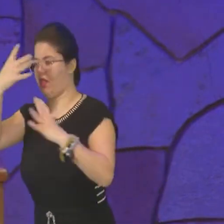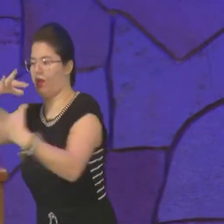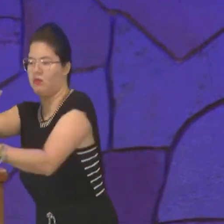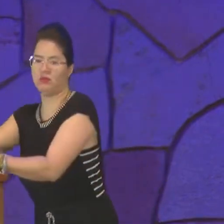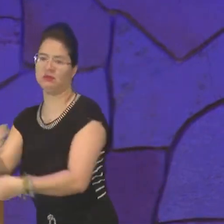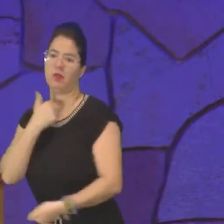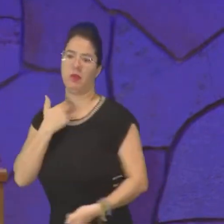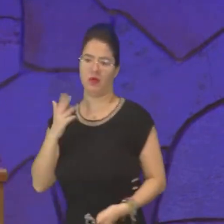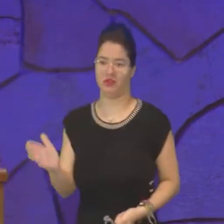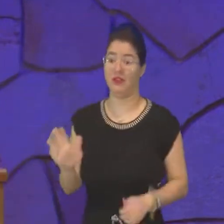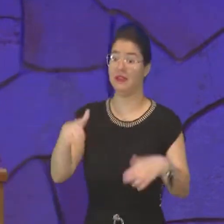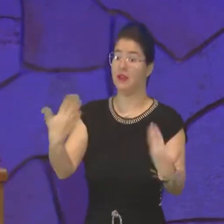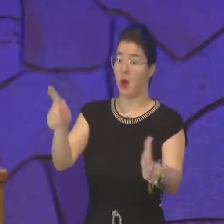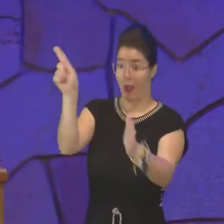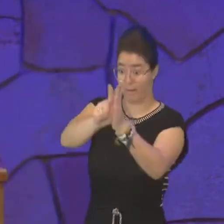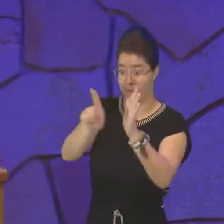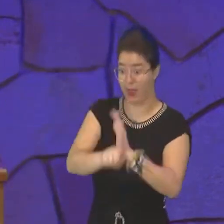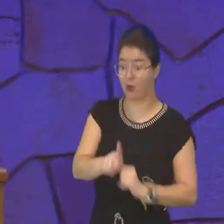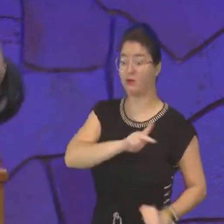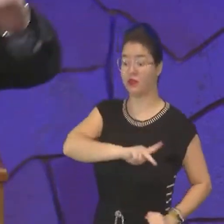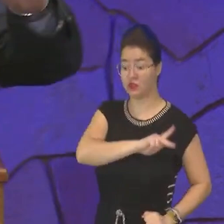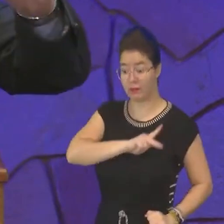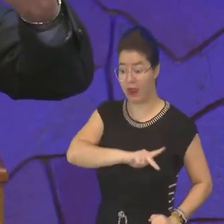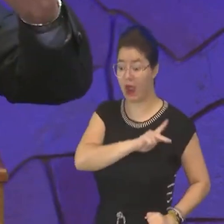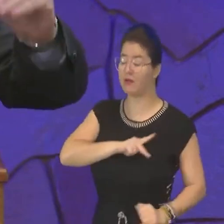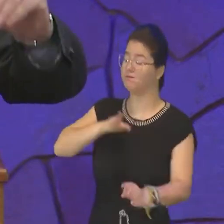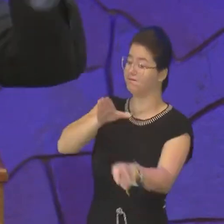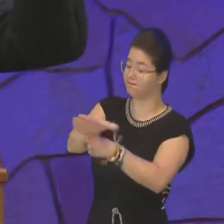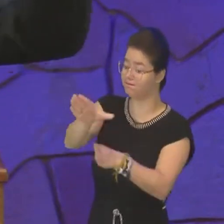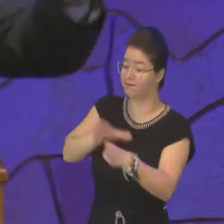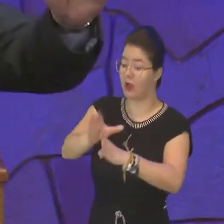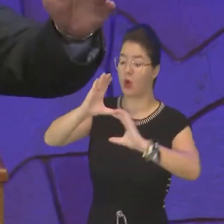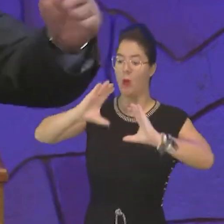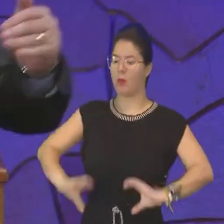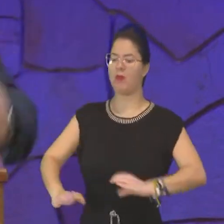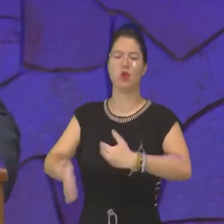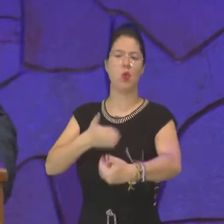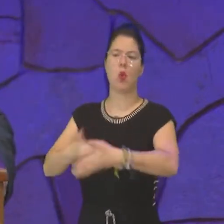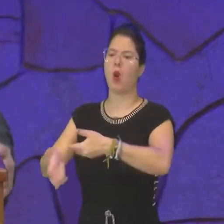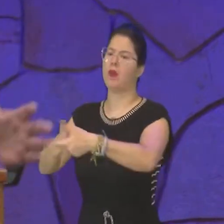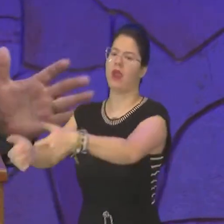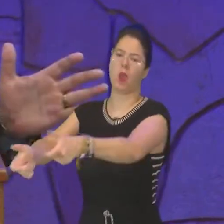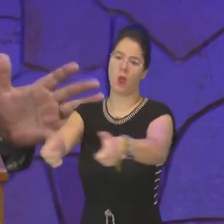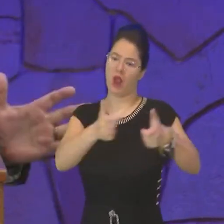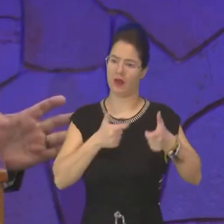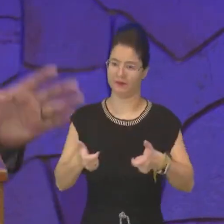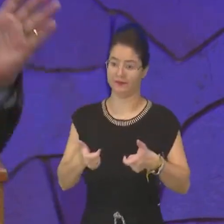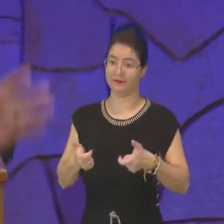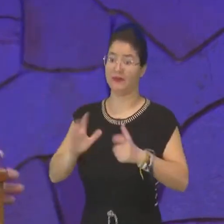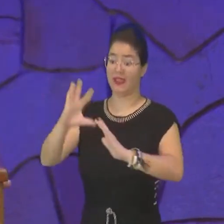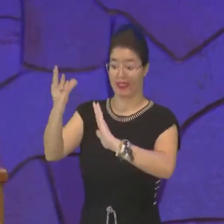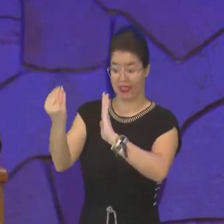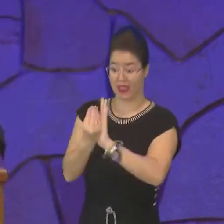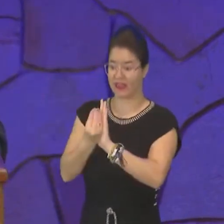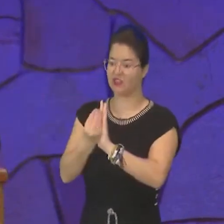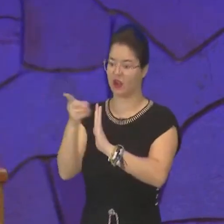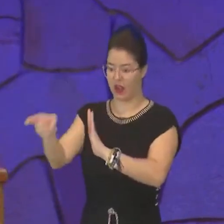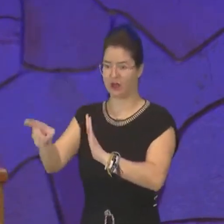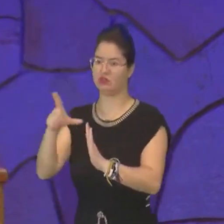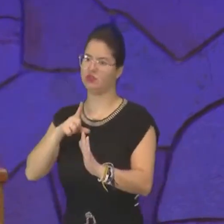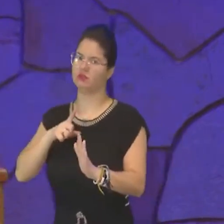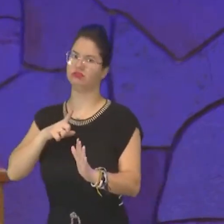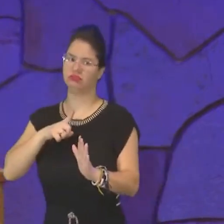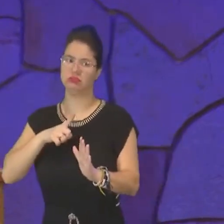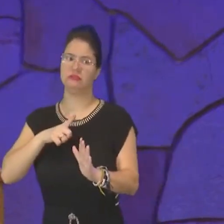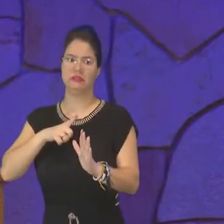que as perguntas de Paulo, elas servem para o nosso comportamento em qualquer lugar, e aquela igreja estava sendo comprometida, e é